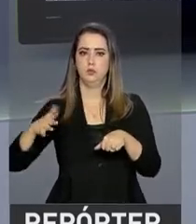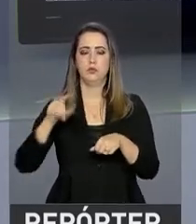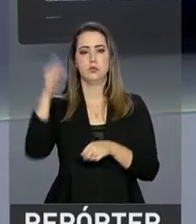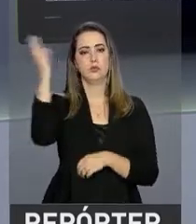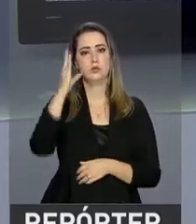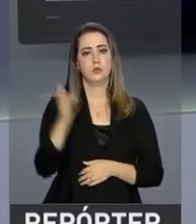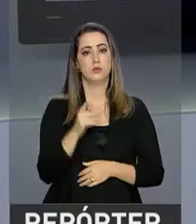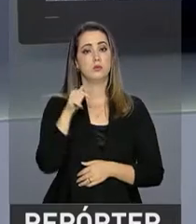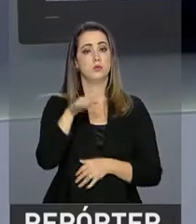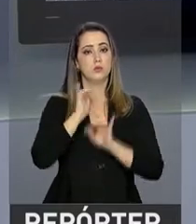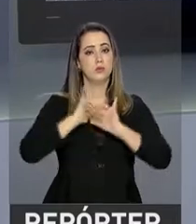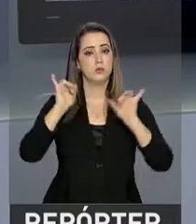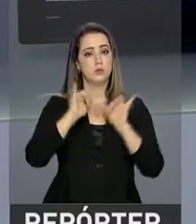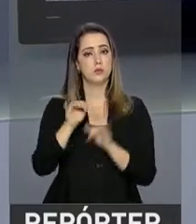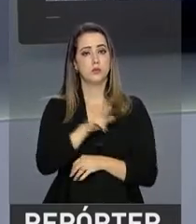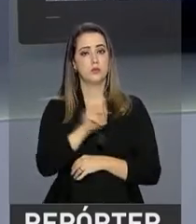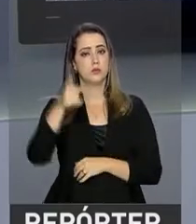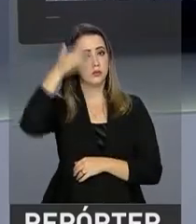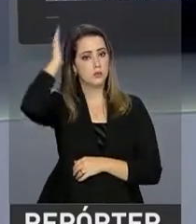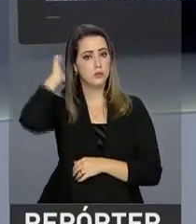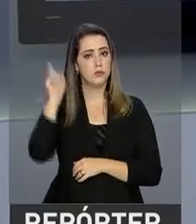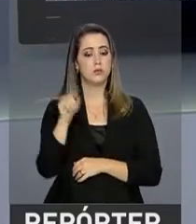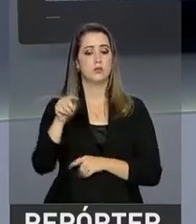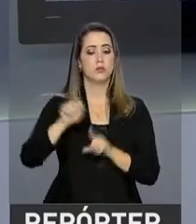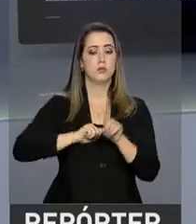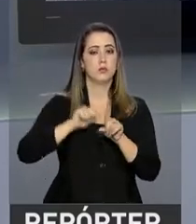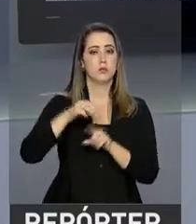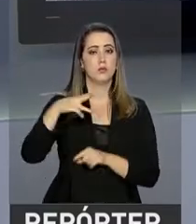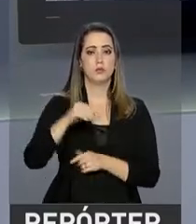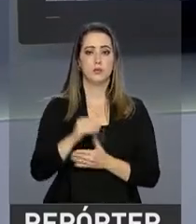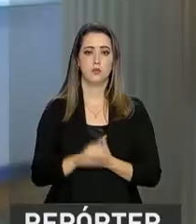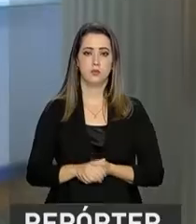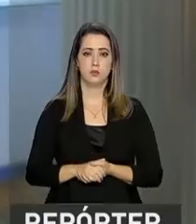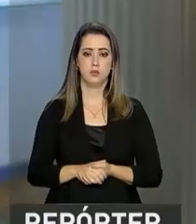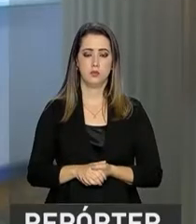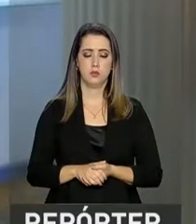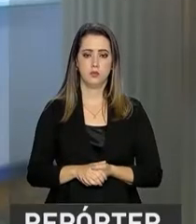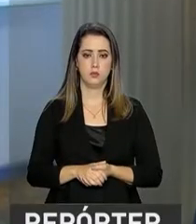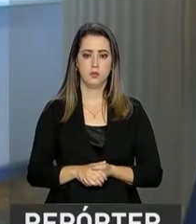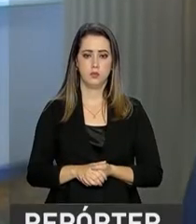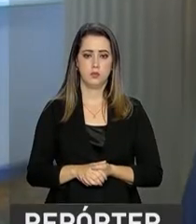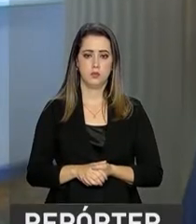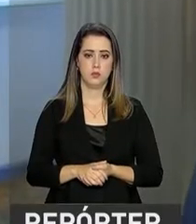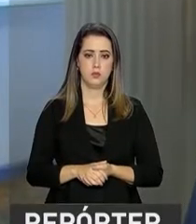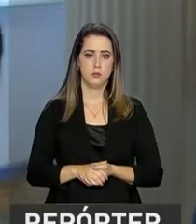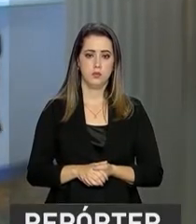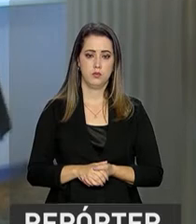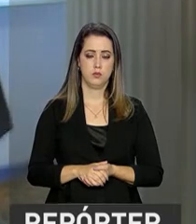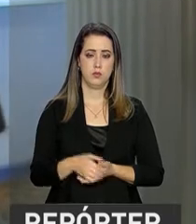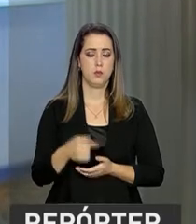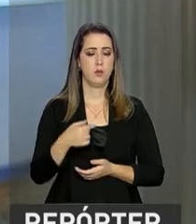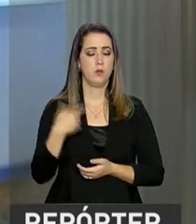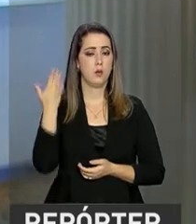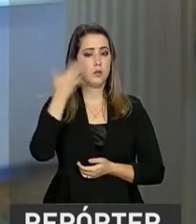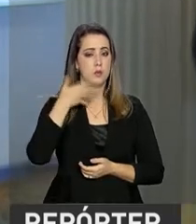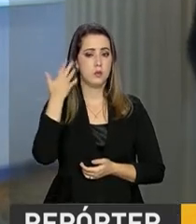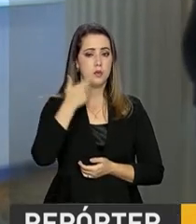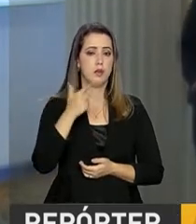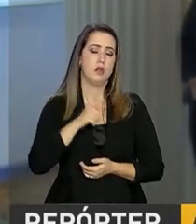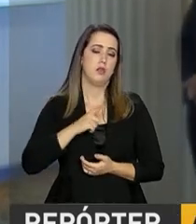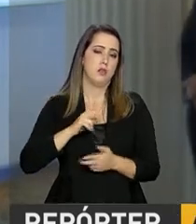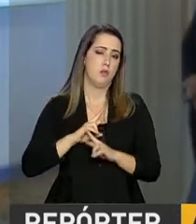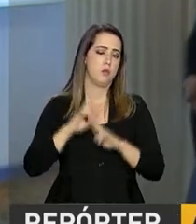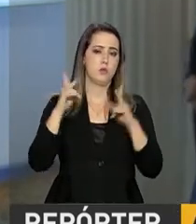alumínio brasileiros, anunciada pelo presidente Trump no mês de março. Eu expliquei a ele que nós temos